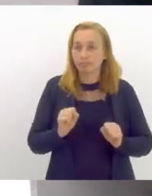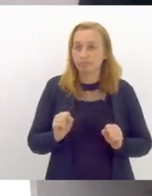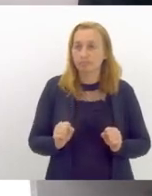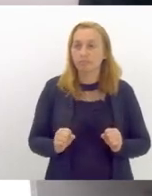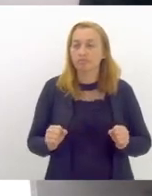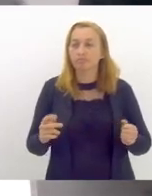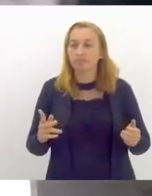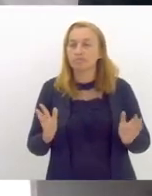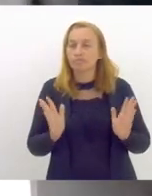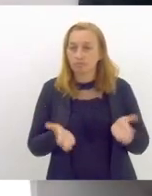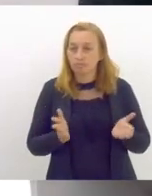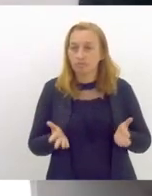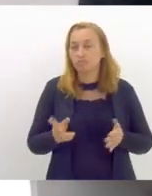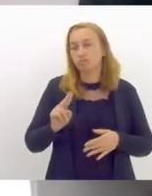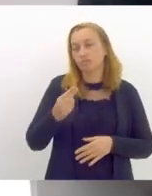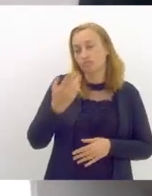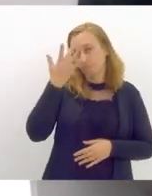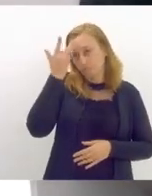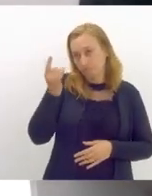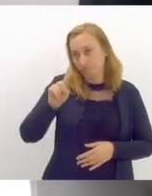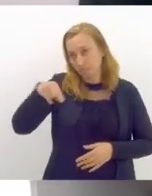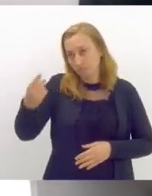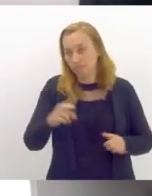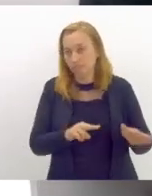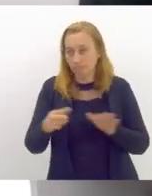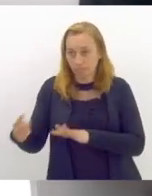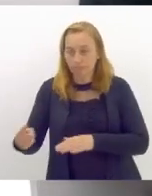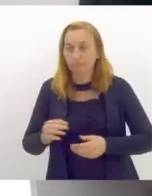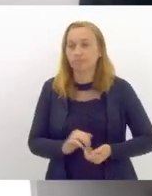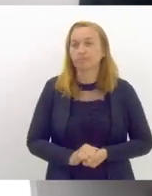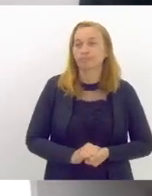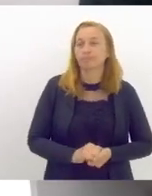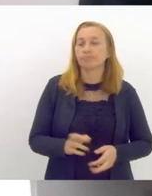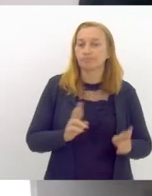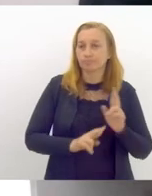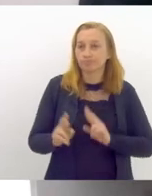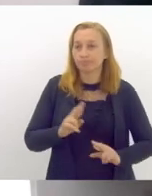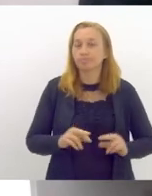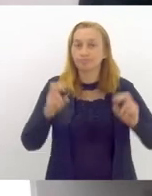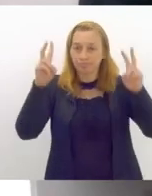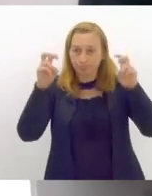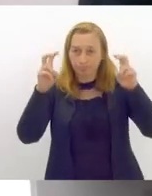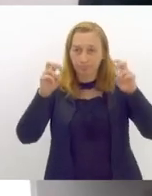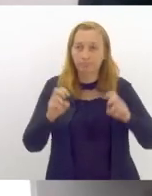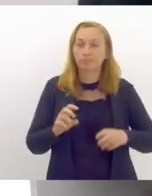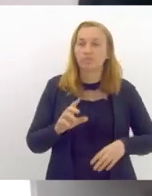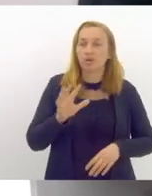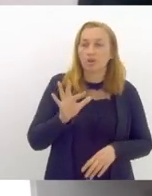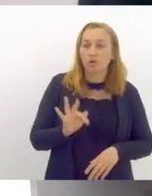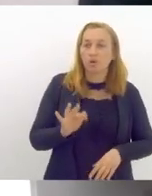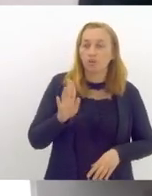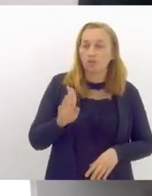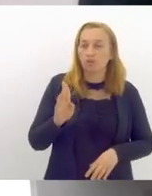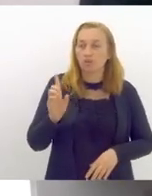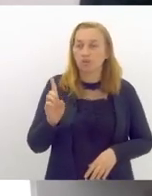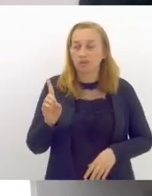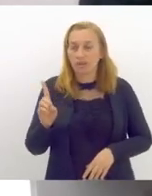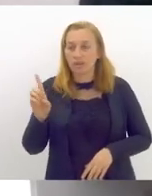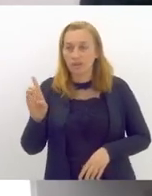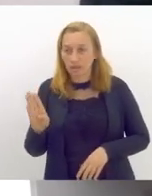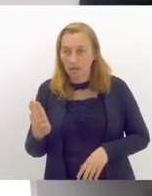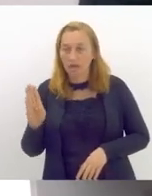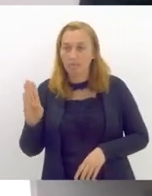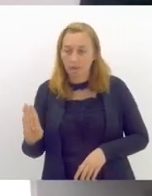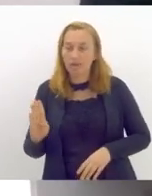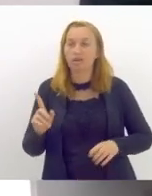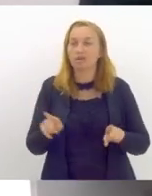que possa ser amanhã ou na próxima semana em relação a essa questão do fundeb e em relação aos